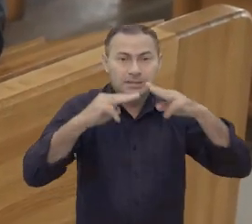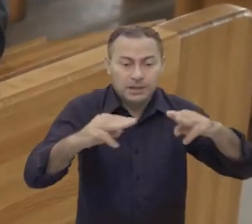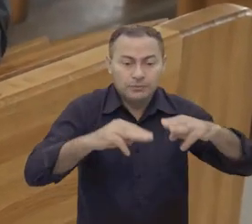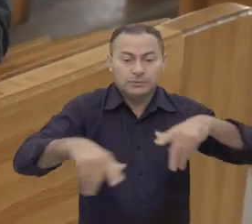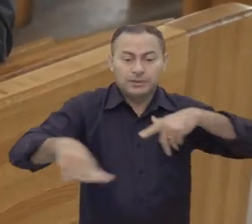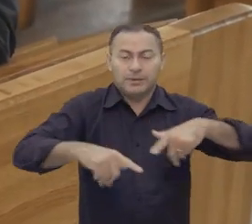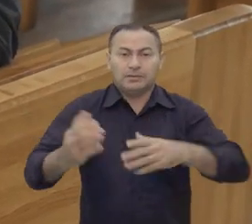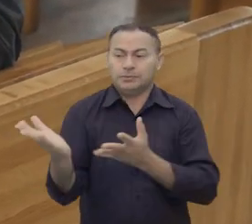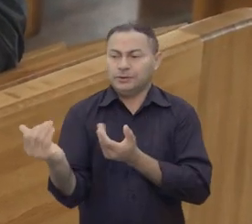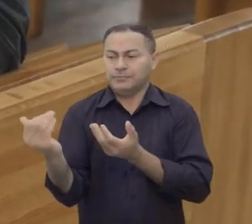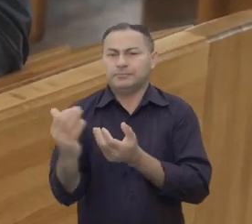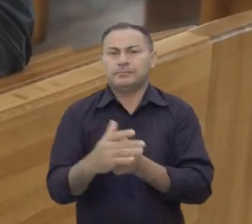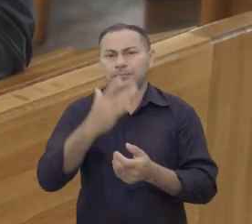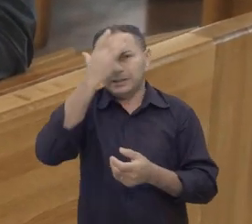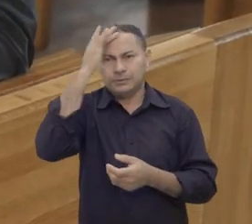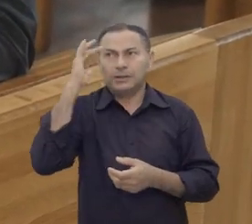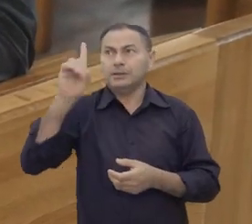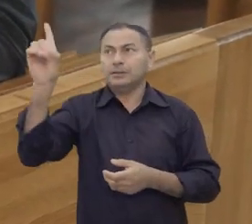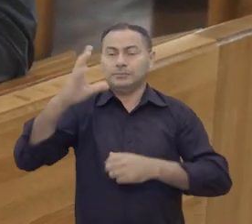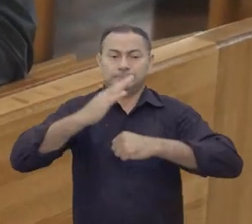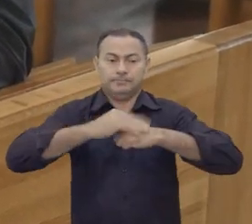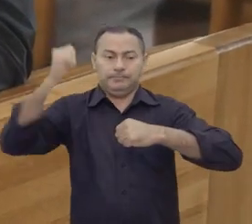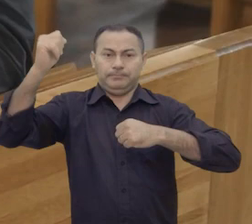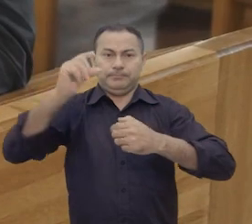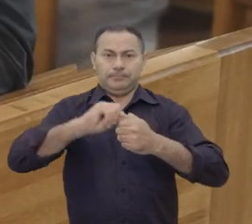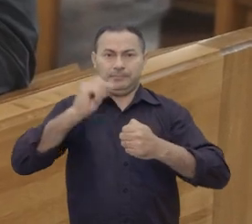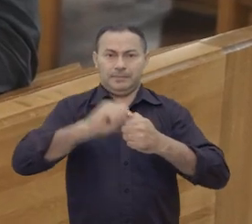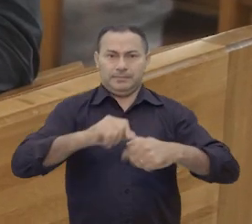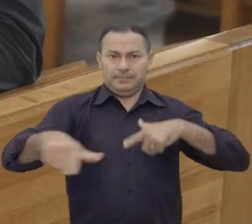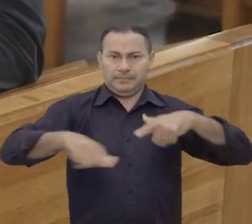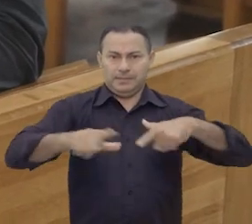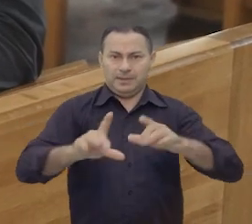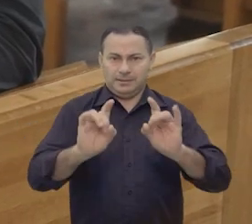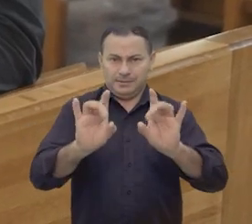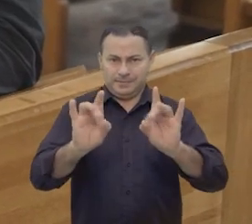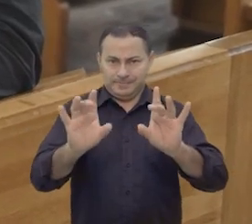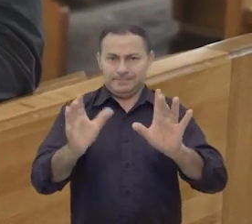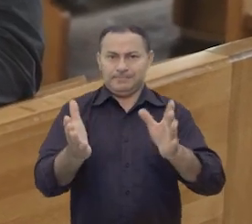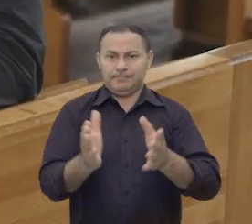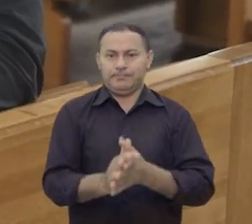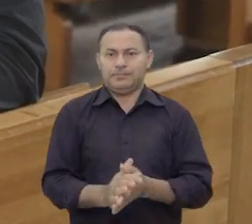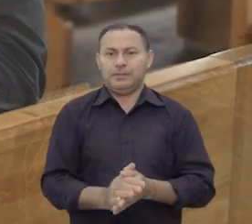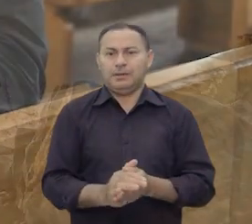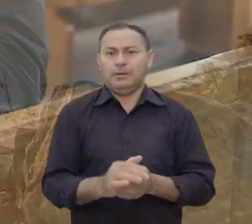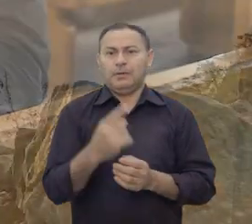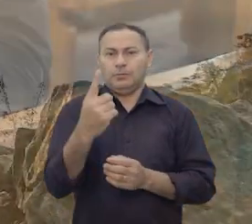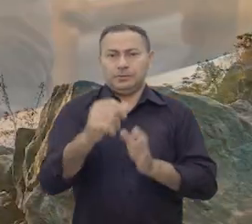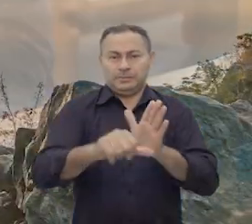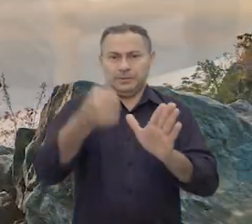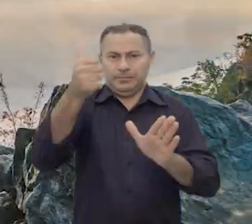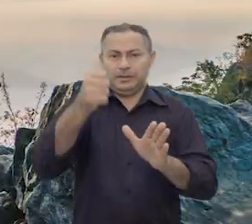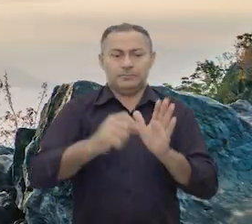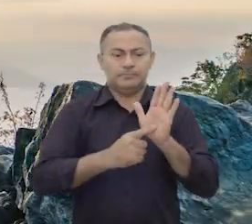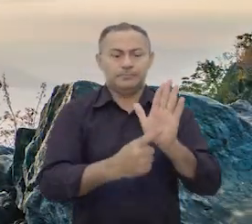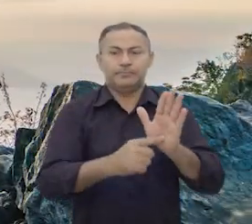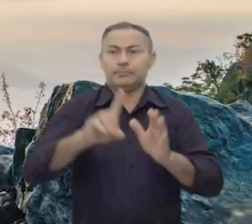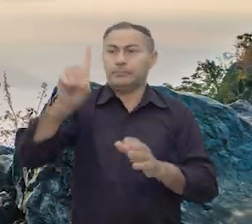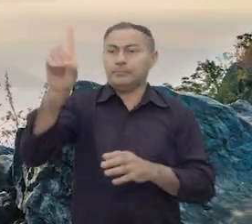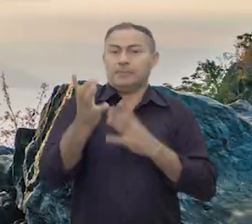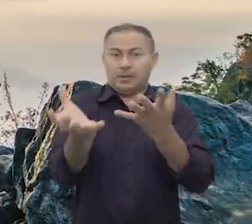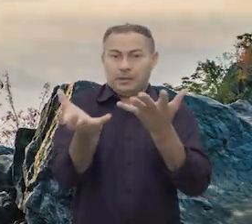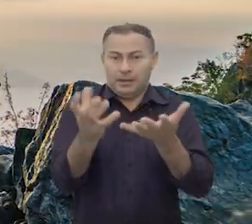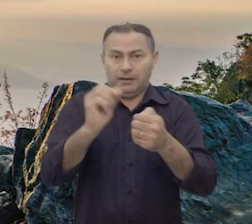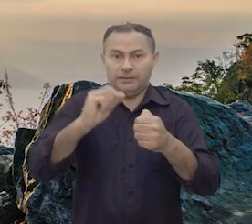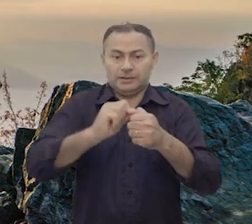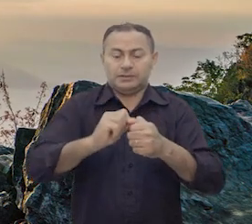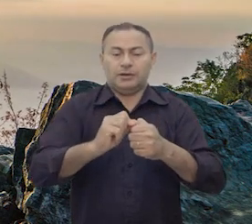obra geralmente são aquelas que Deus está chamando para fazer aquele trabalho específico. Um dos primeiros sinais de que